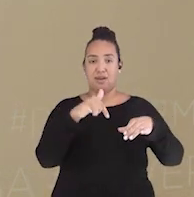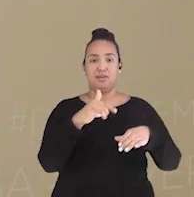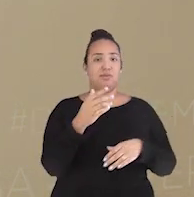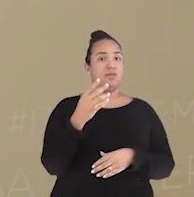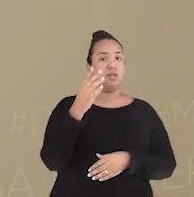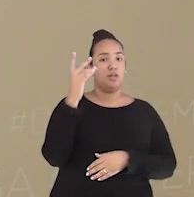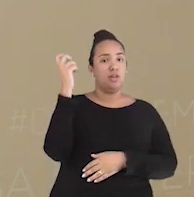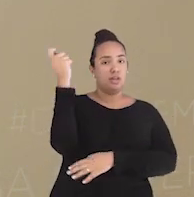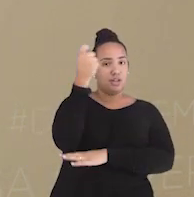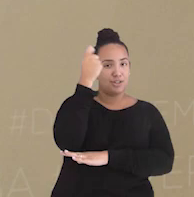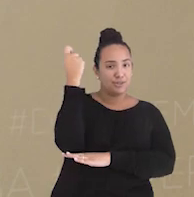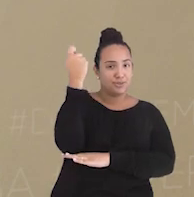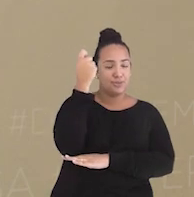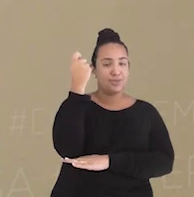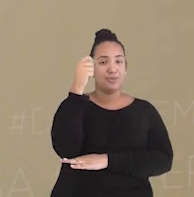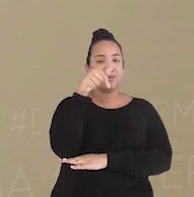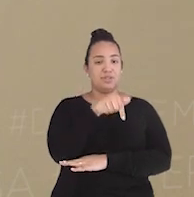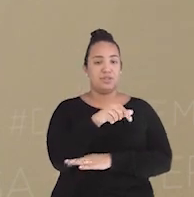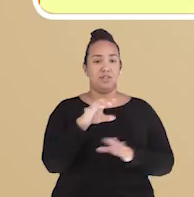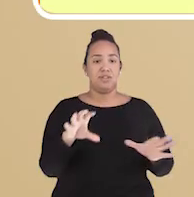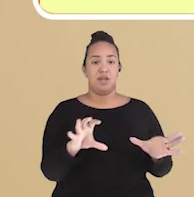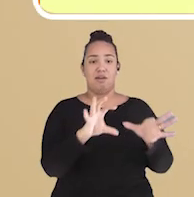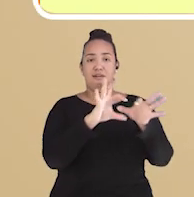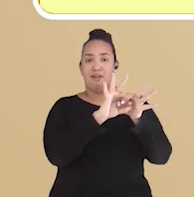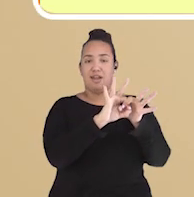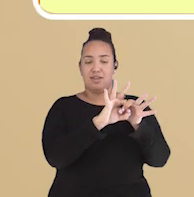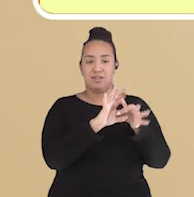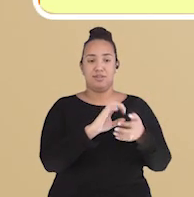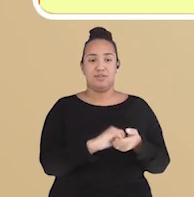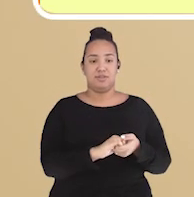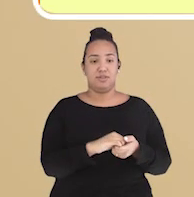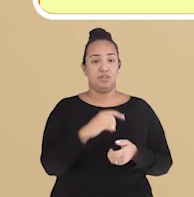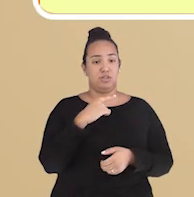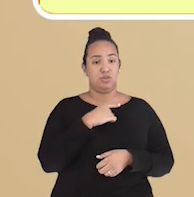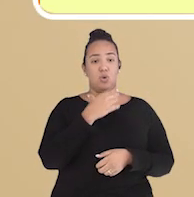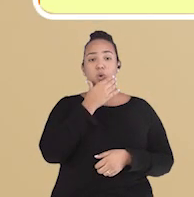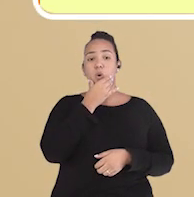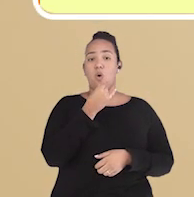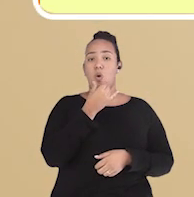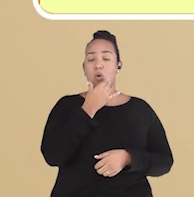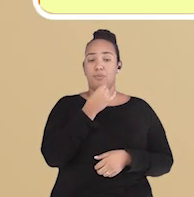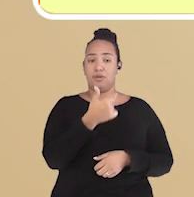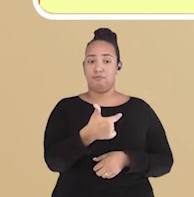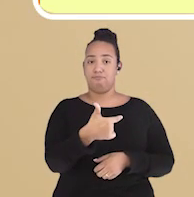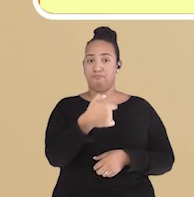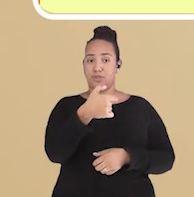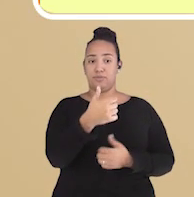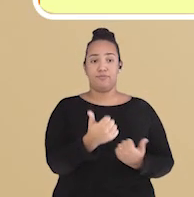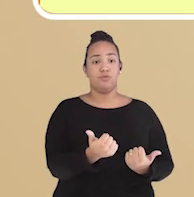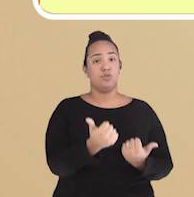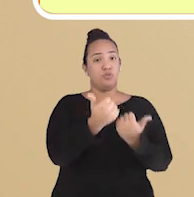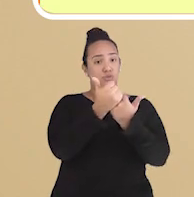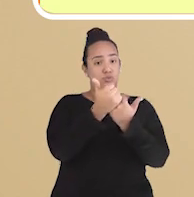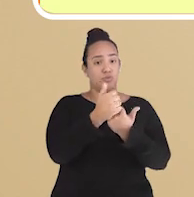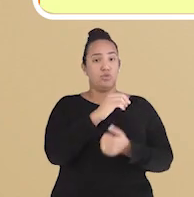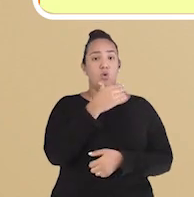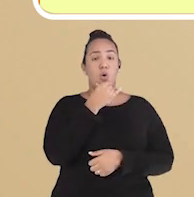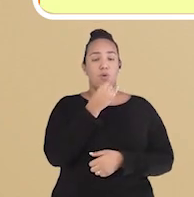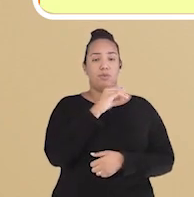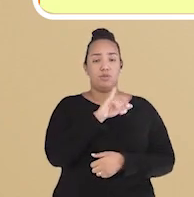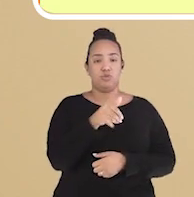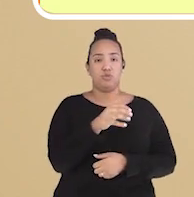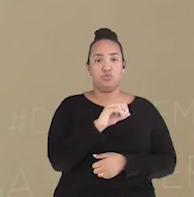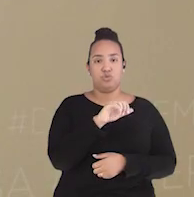Paraíba, formando a Aliança Liberal, com seu candidato Getúlio Vargas. Tinha como vice o paraibano João